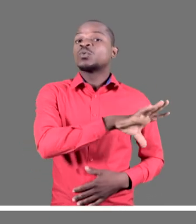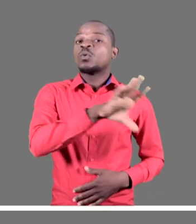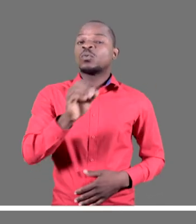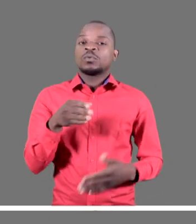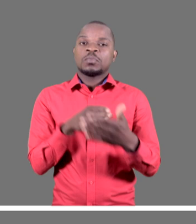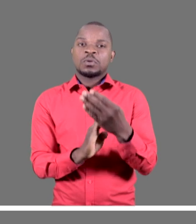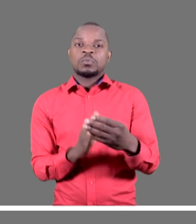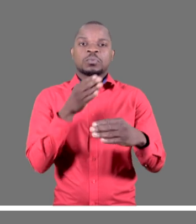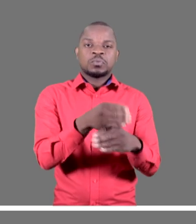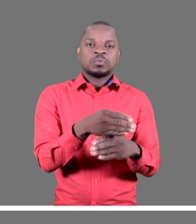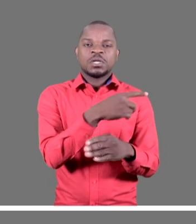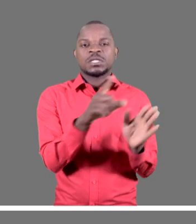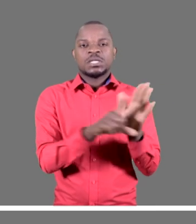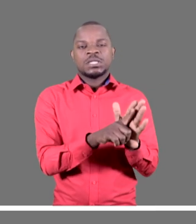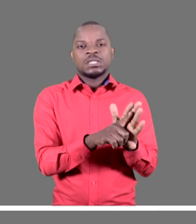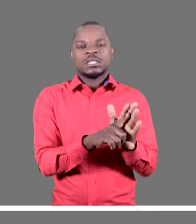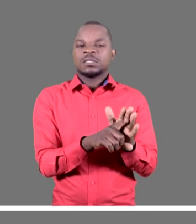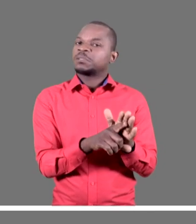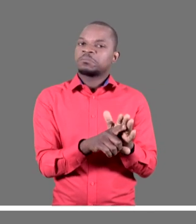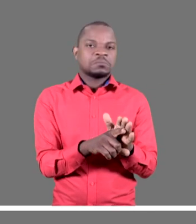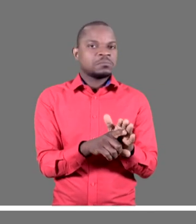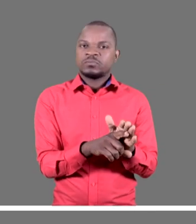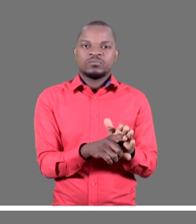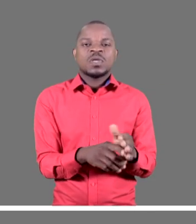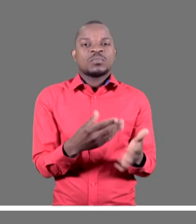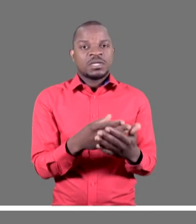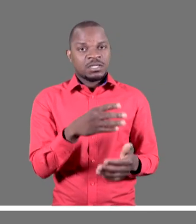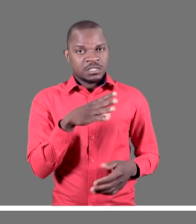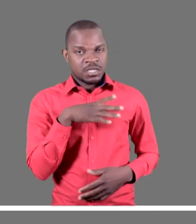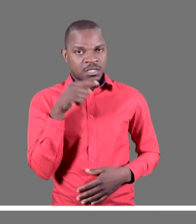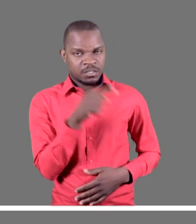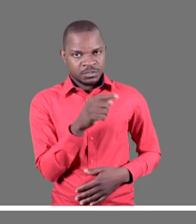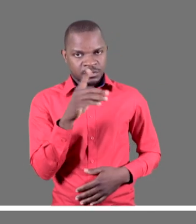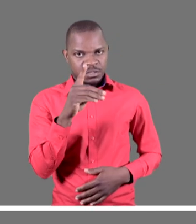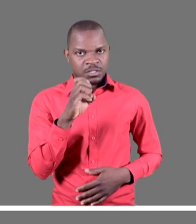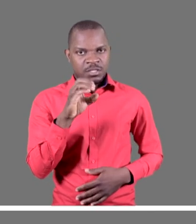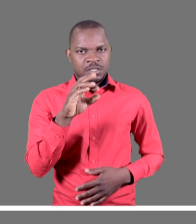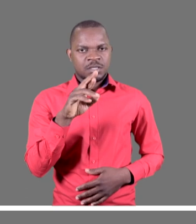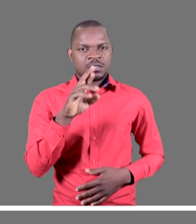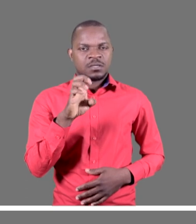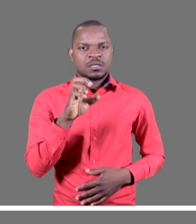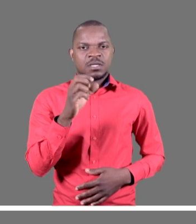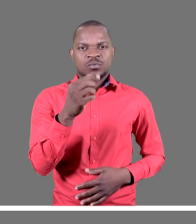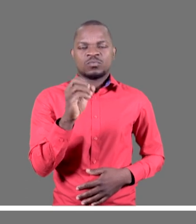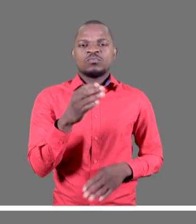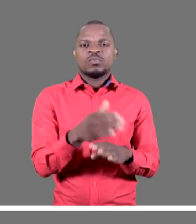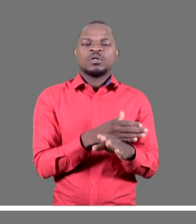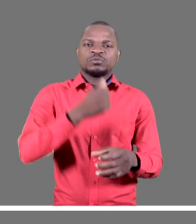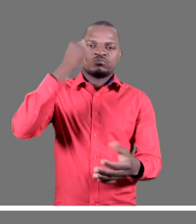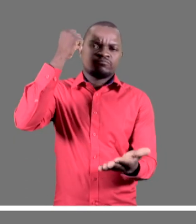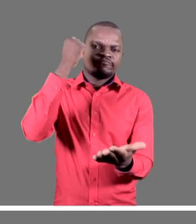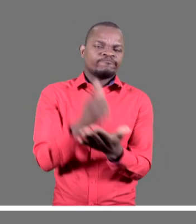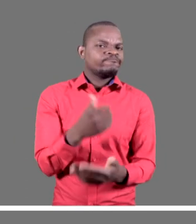Porque, infelizmente, embora exista este decreto aprovado, ele teve o tempo de